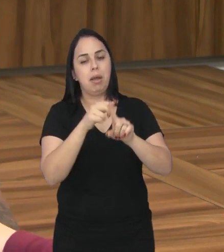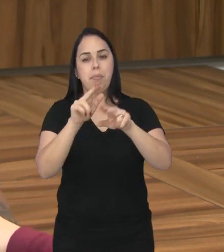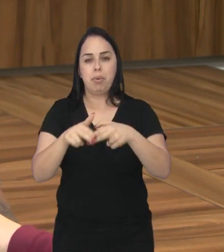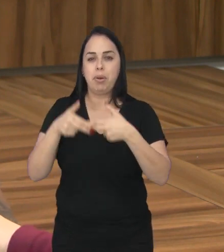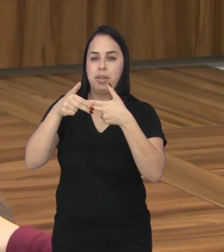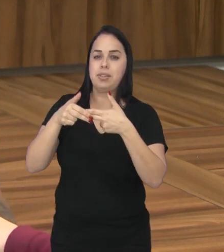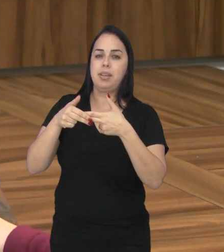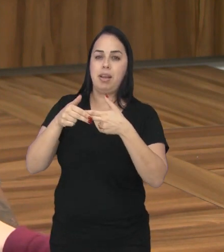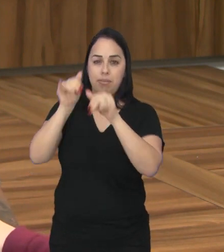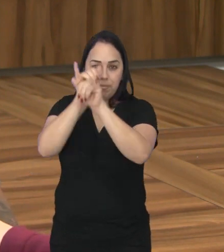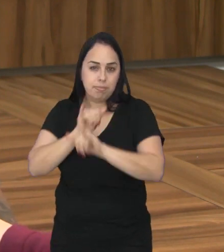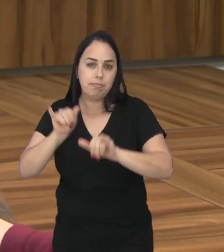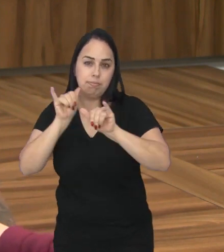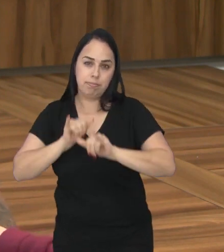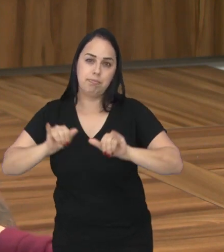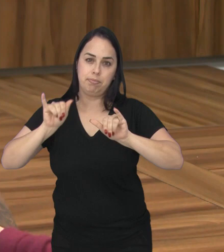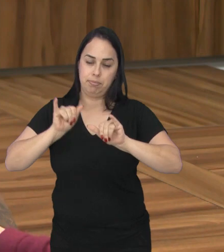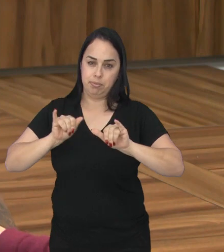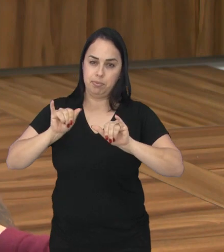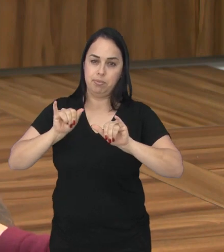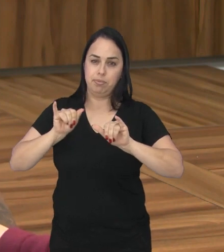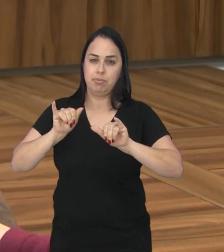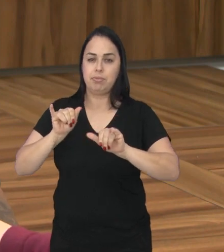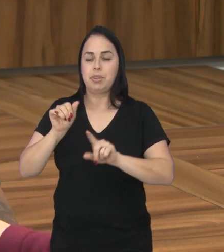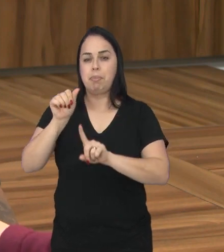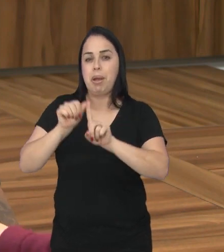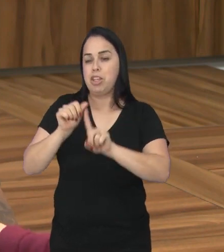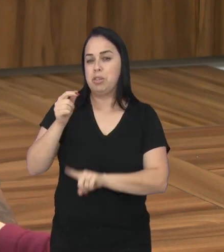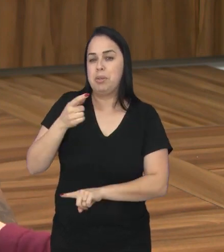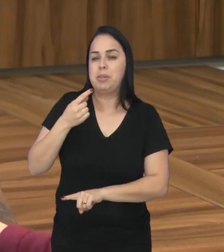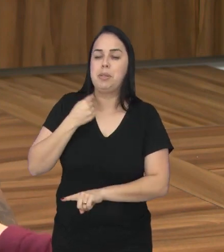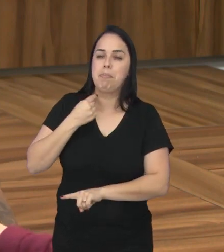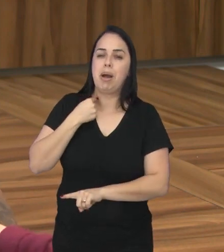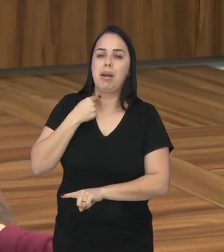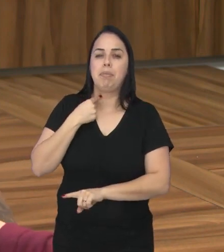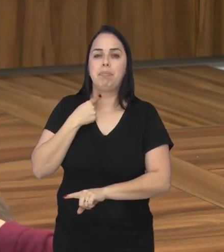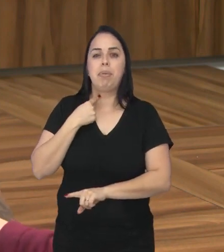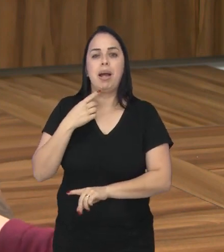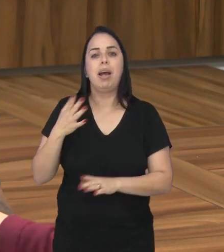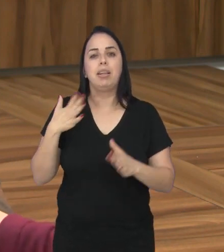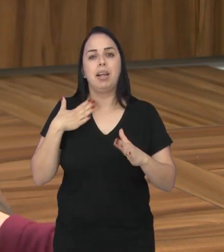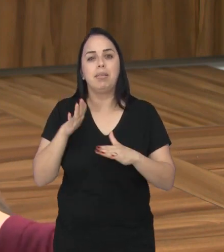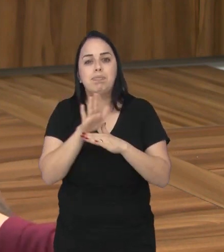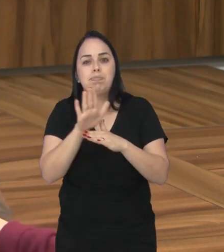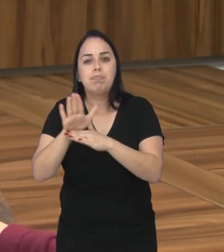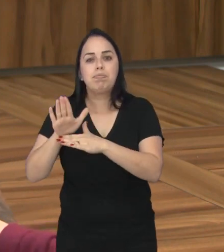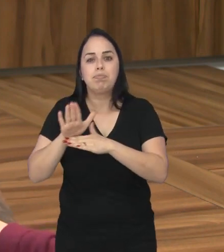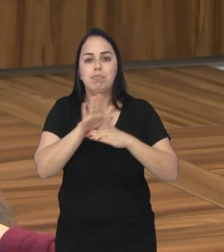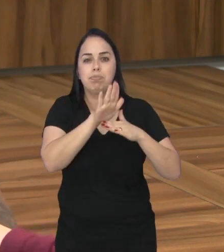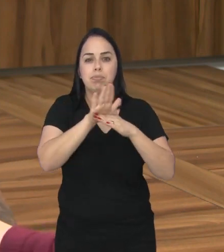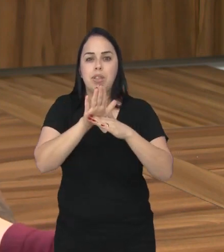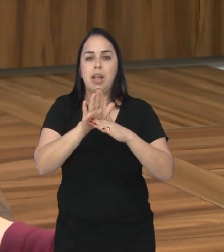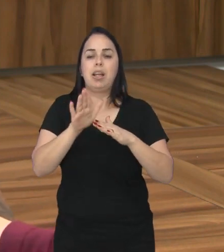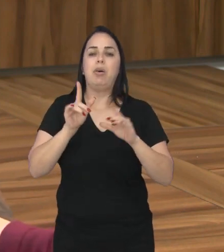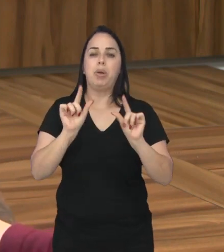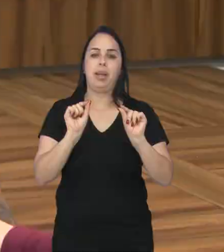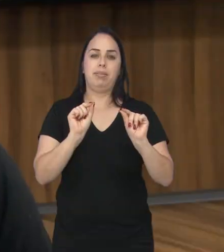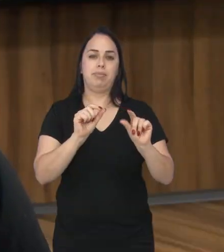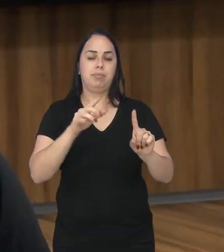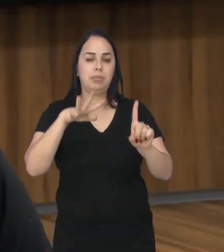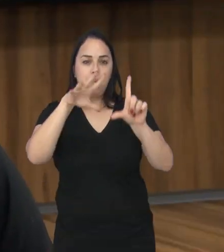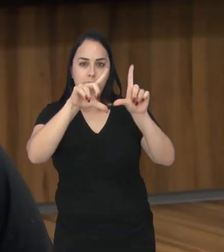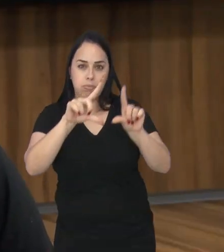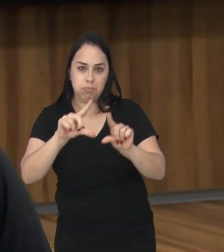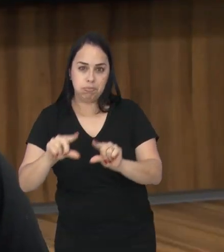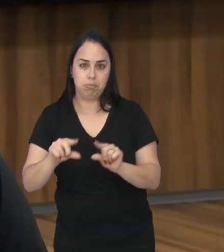as campanhas né Essas essas campanhas como Maio elas são importantes para para que a gente atinja essa essa redução